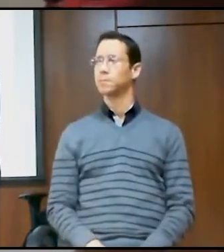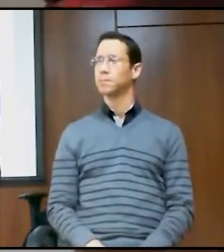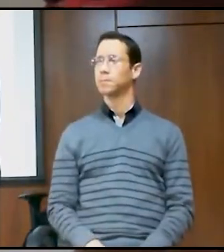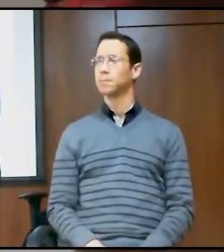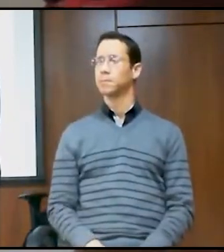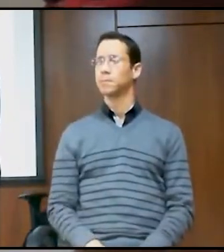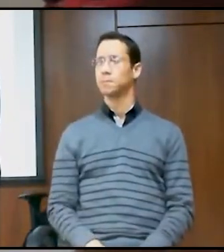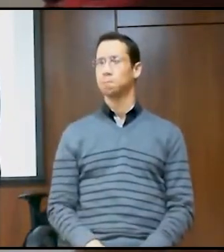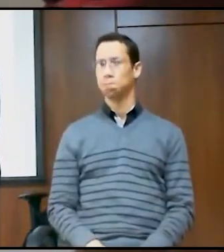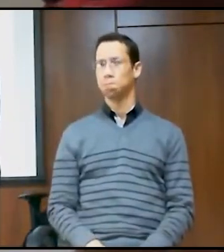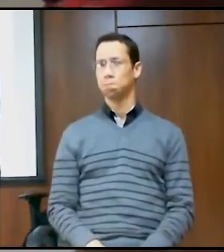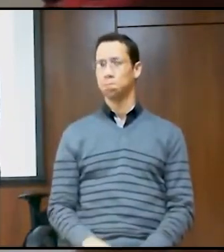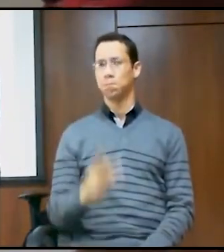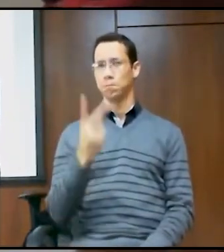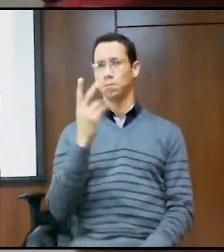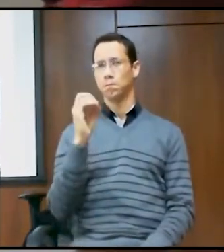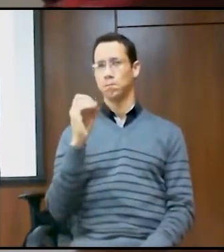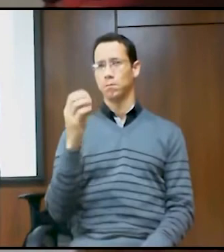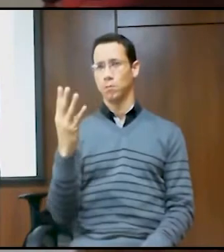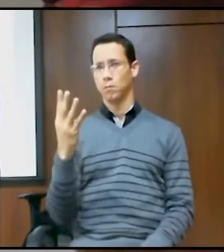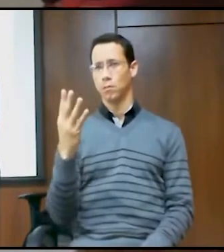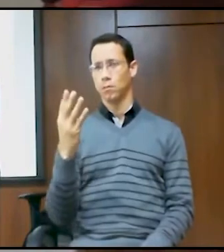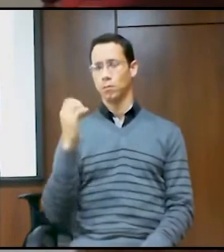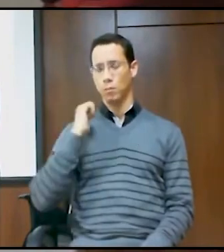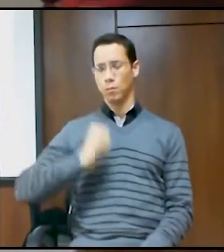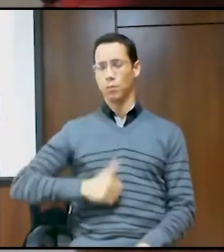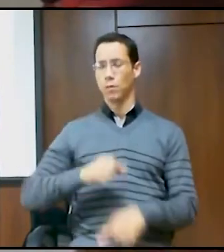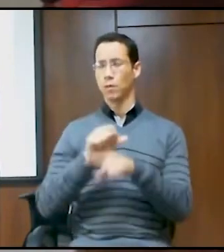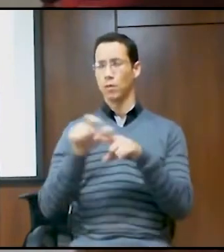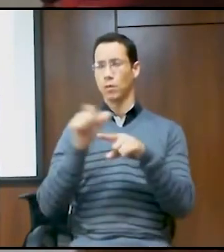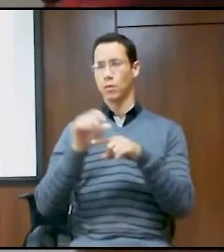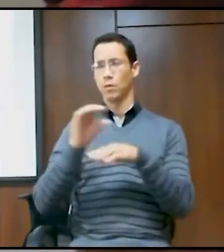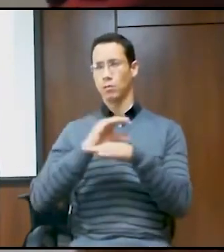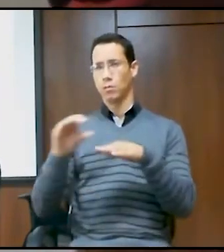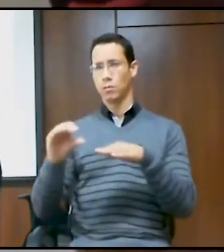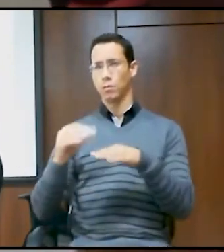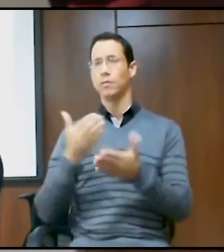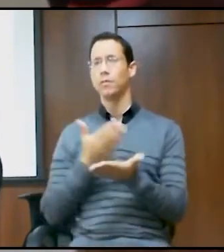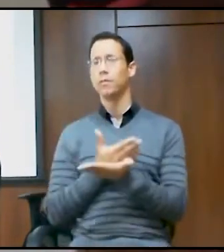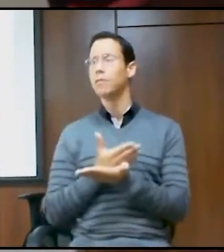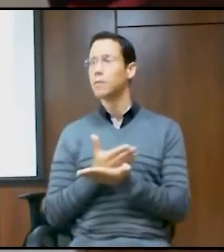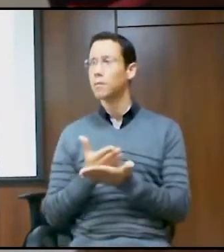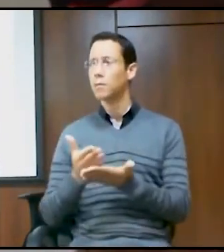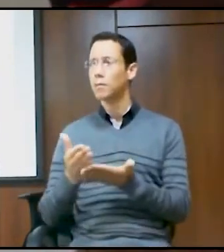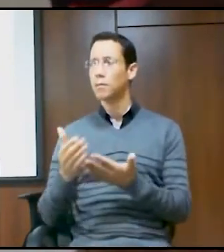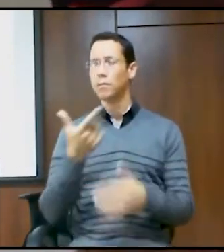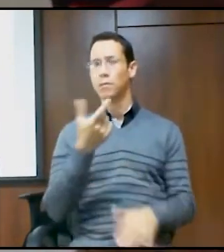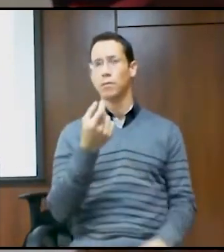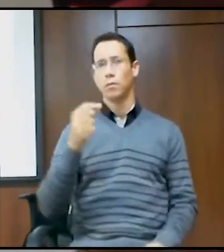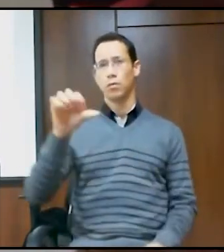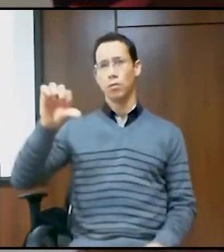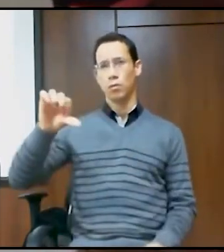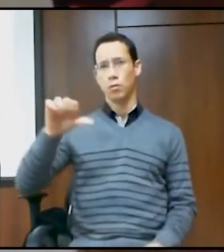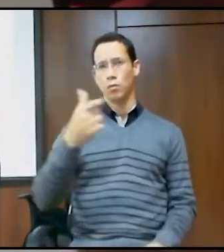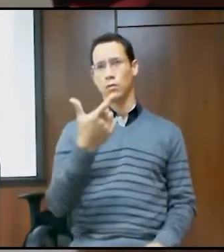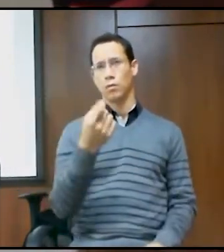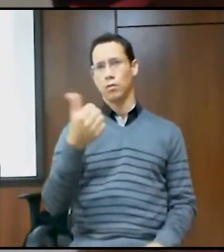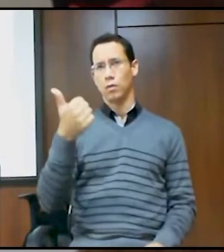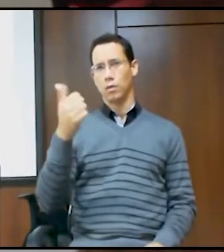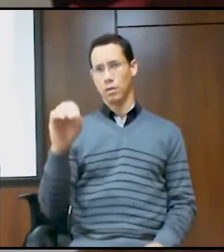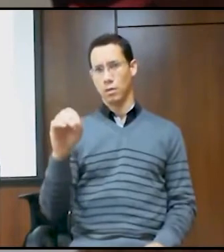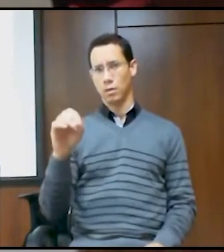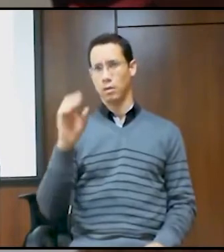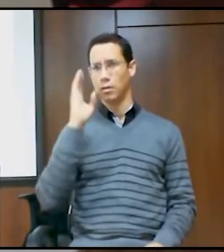Vejam que desde 2004, com o Bolsa Aluguel, a partir aqui de 2009 e 2010, principalmente, né, tem